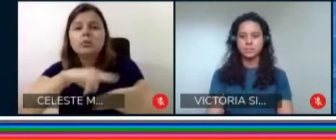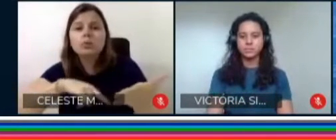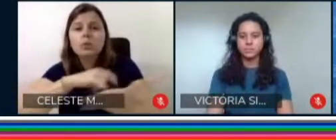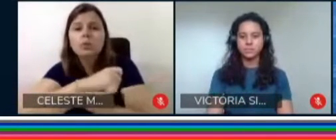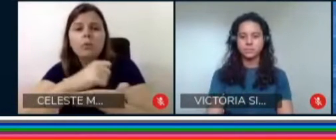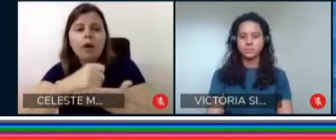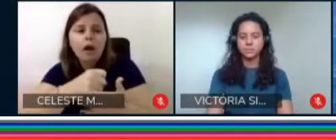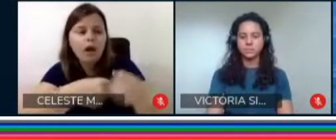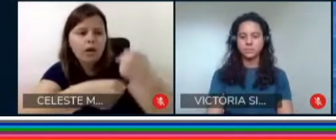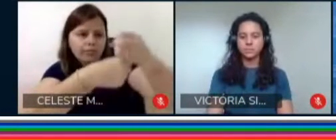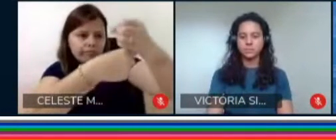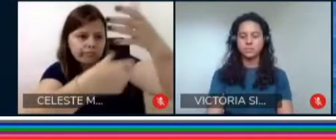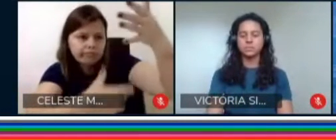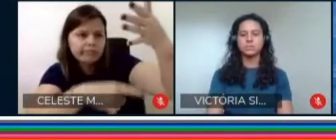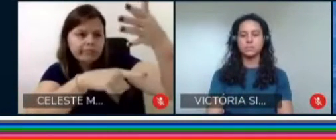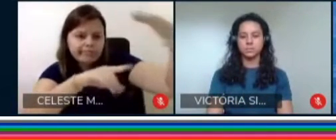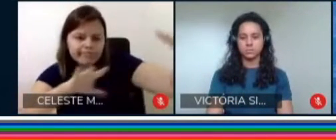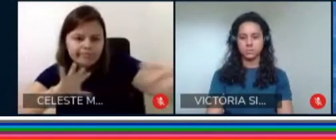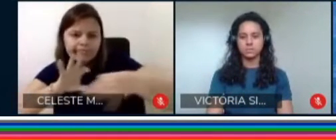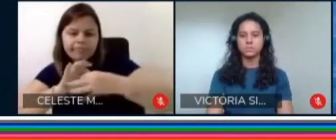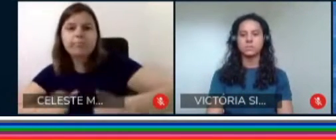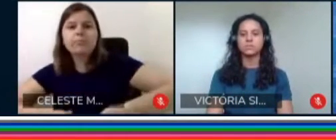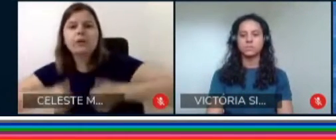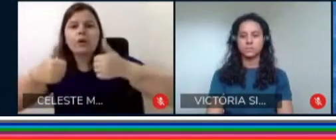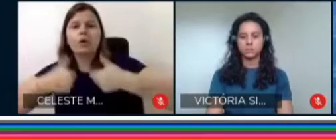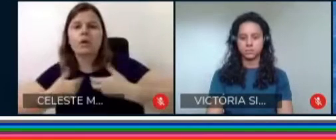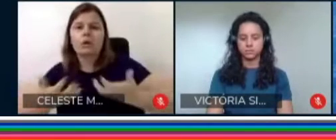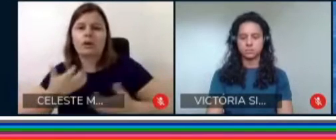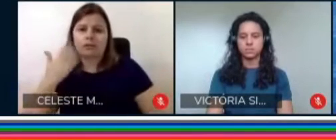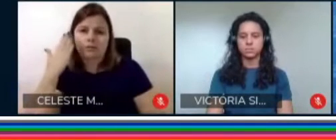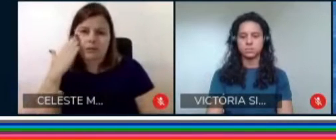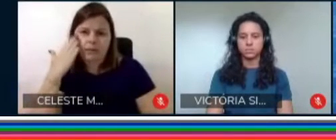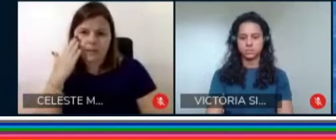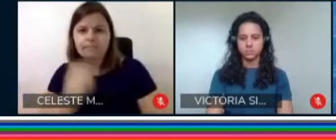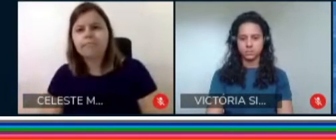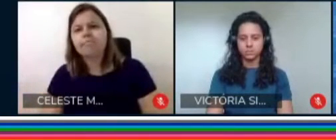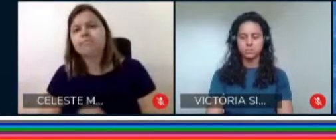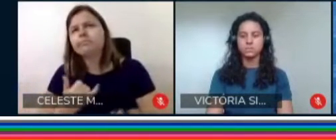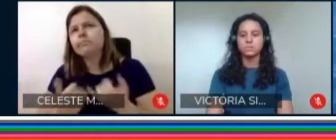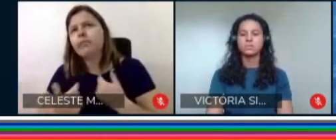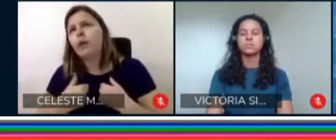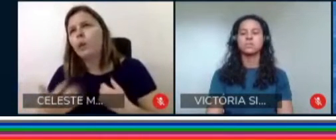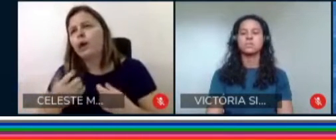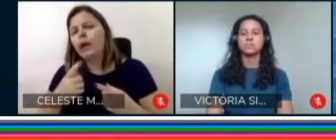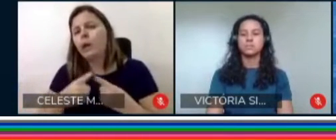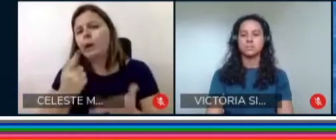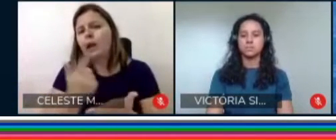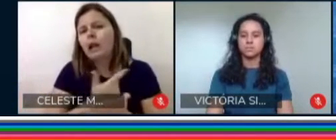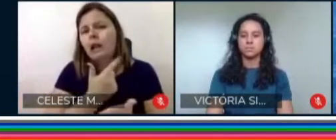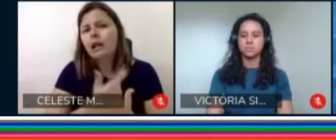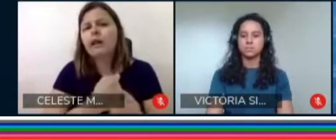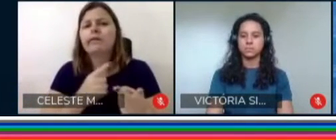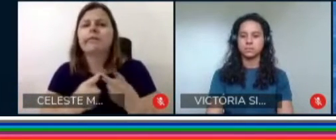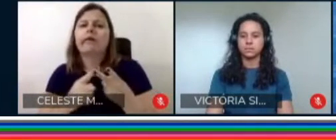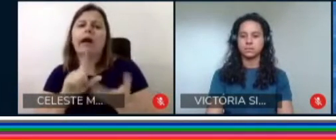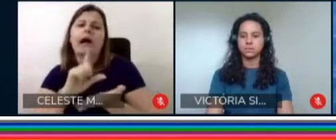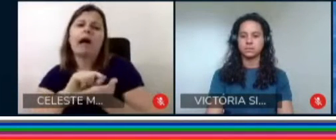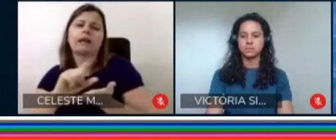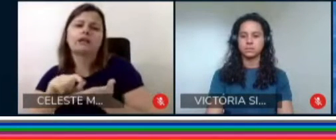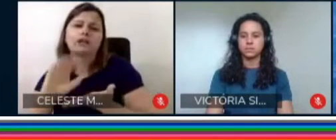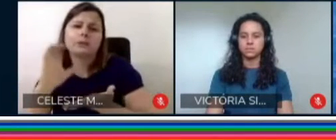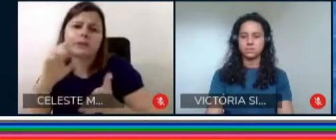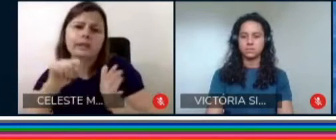aquilo que eu quero saber, né? Então, eu posso identificar, eu quero livros, eu quero artigos científicos, eu quero